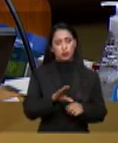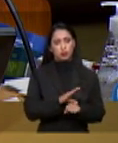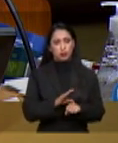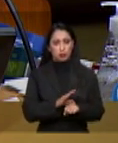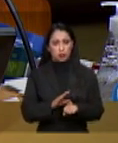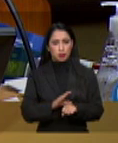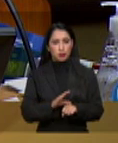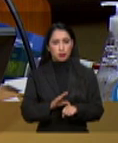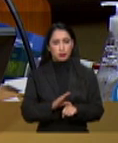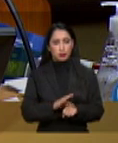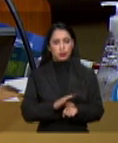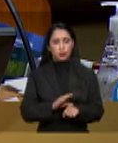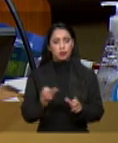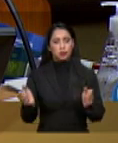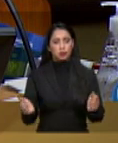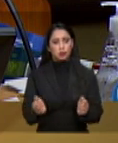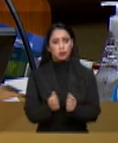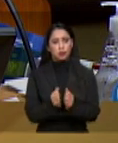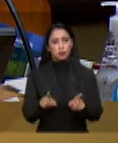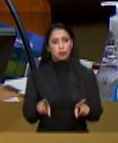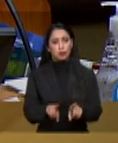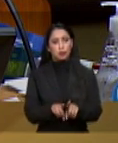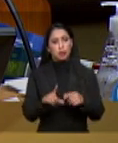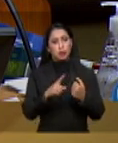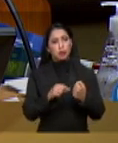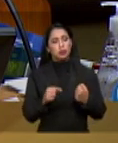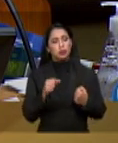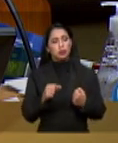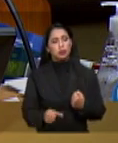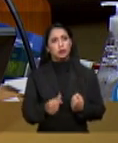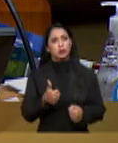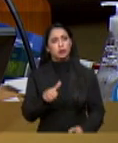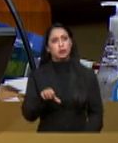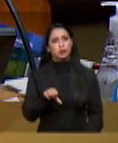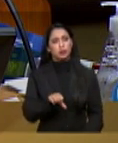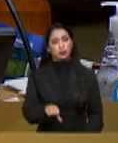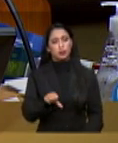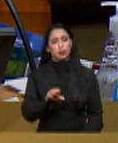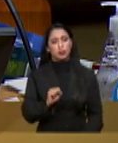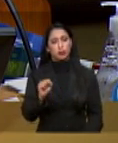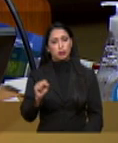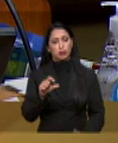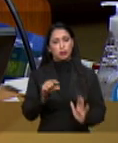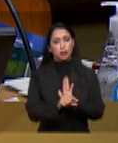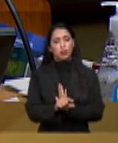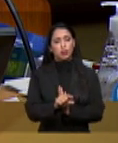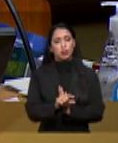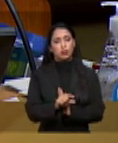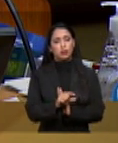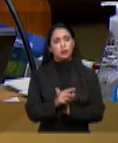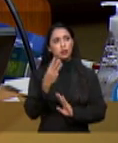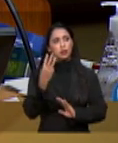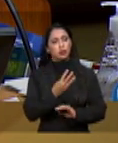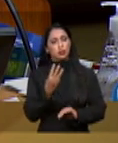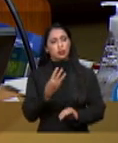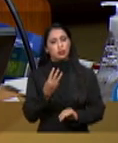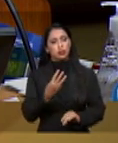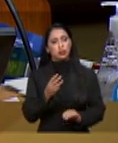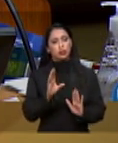Constituição, juntamente com o artigo 198, parágrafo 3º, inciso 1 do